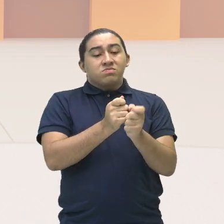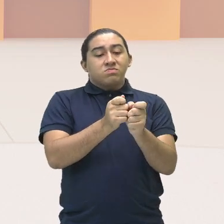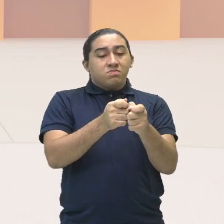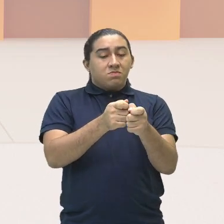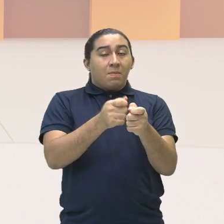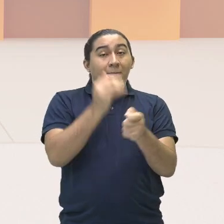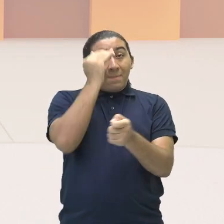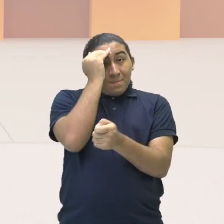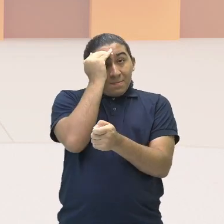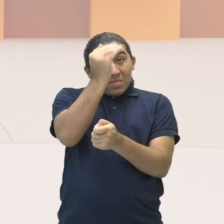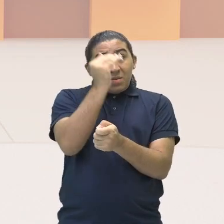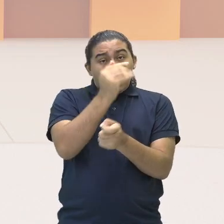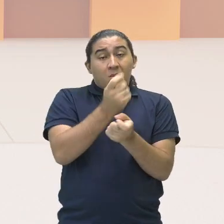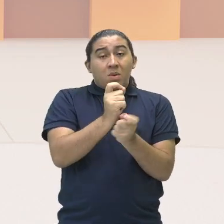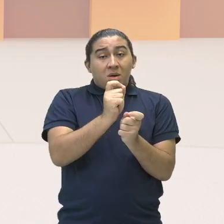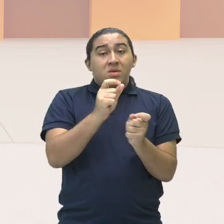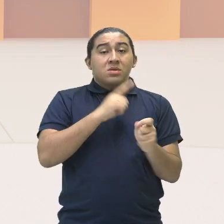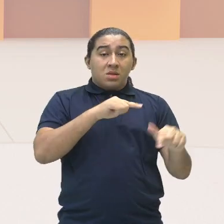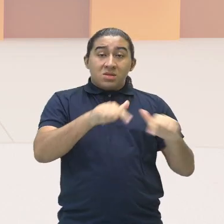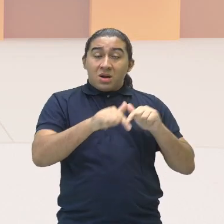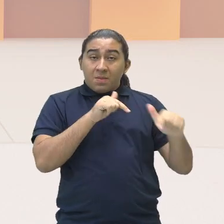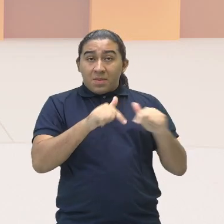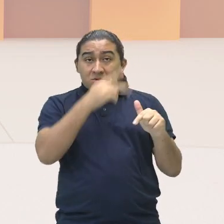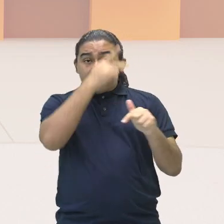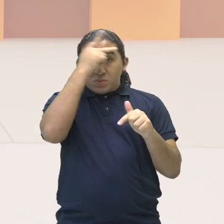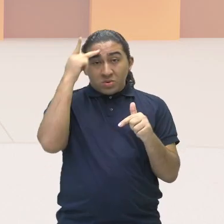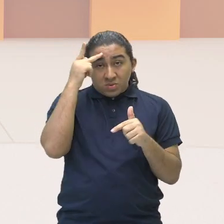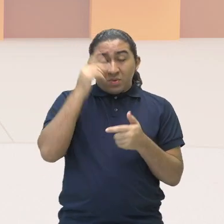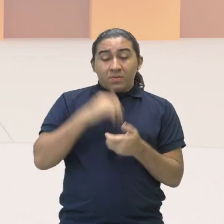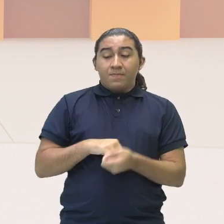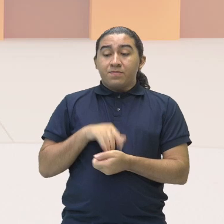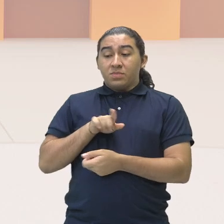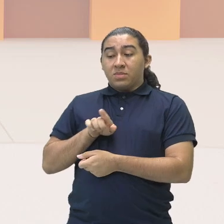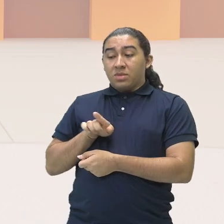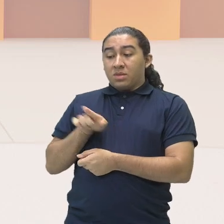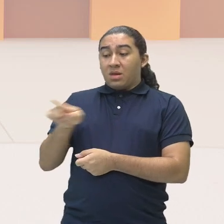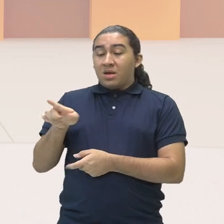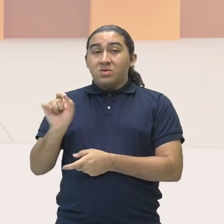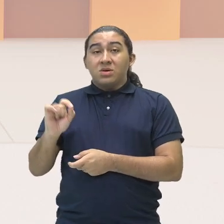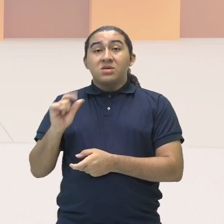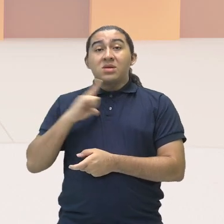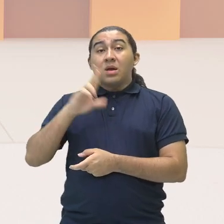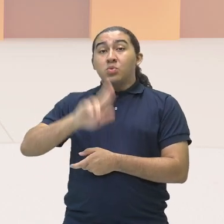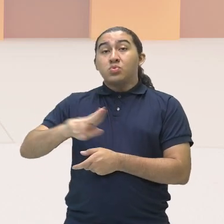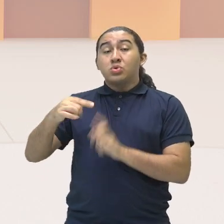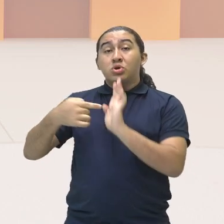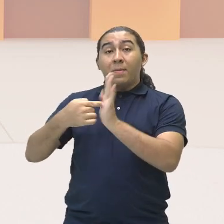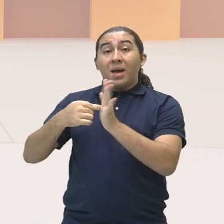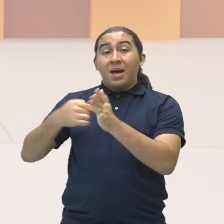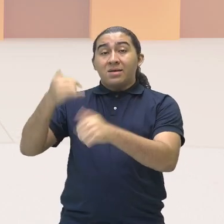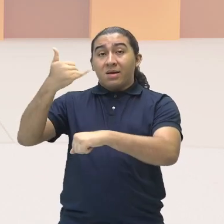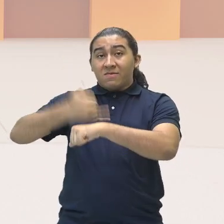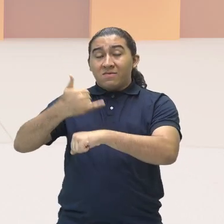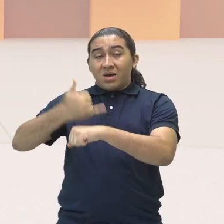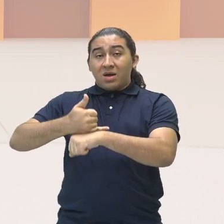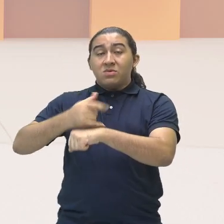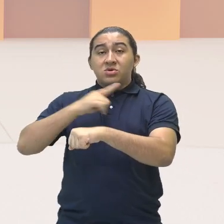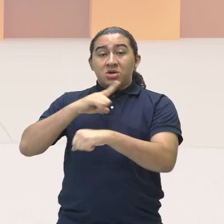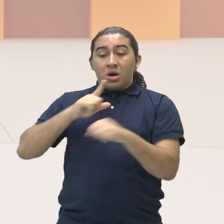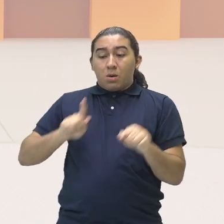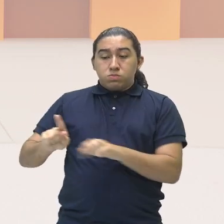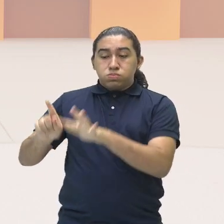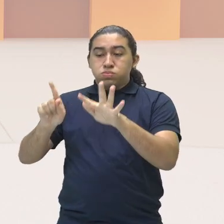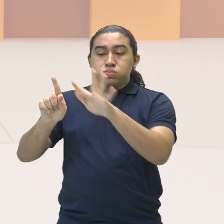escala. A produção no Caribe, ela se tornou mecanizada, utilizando máquina a